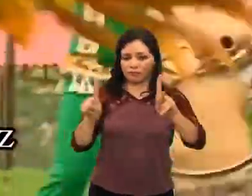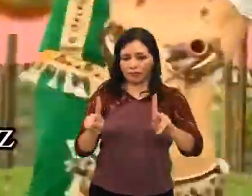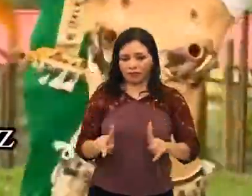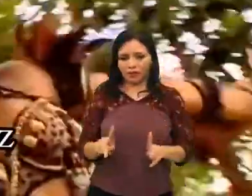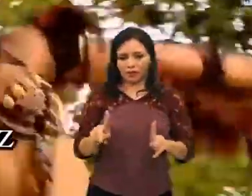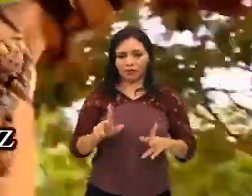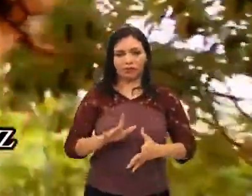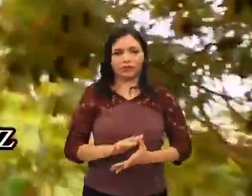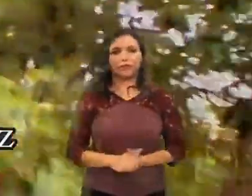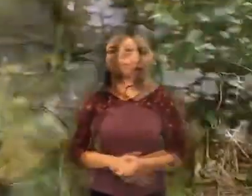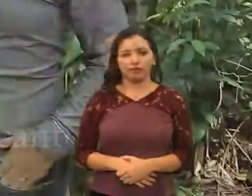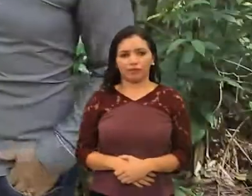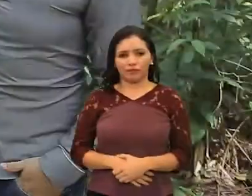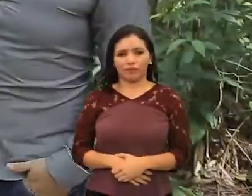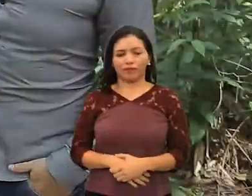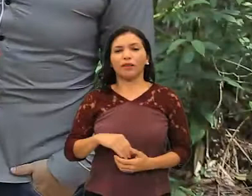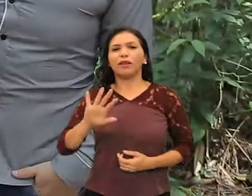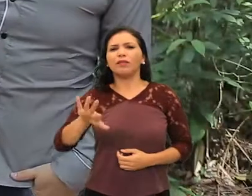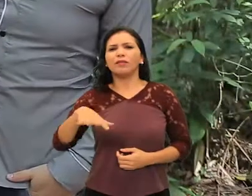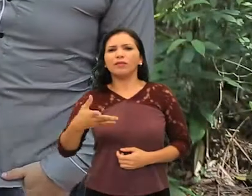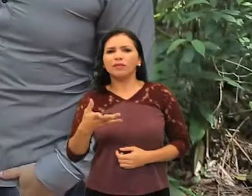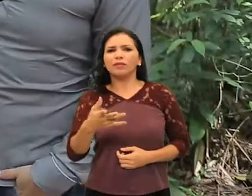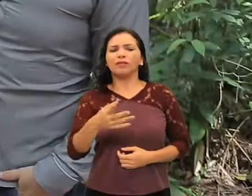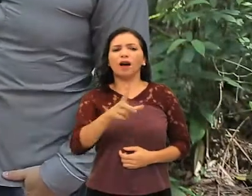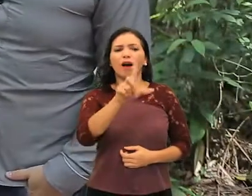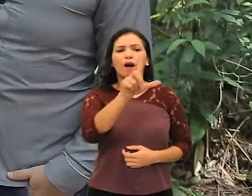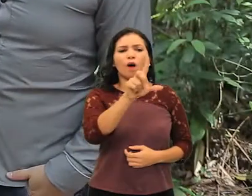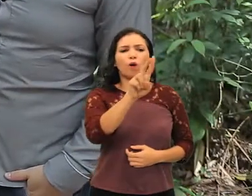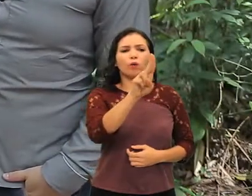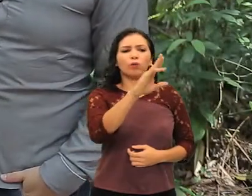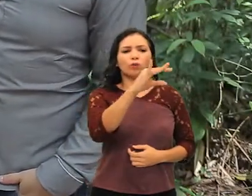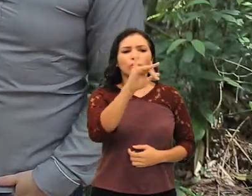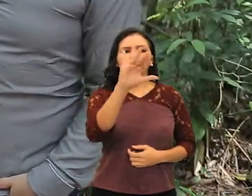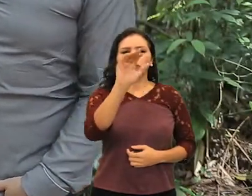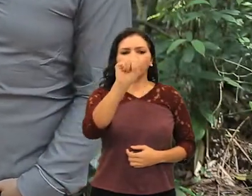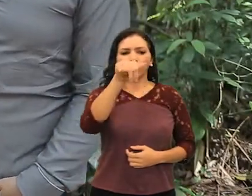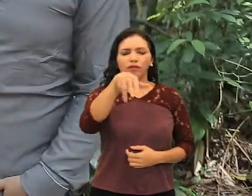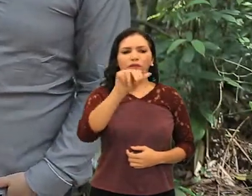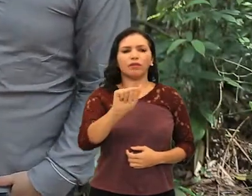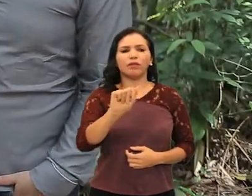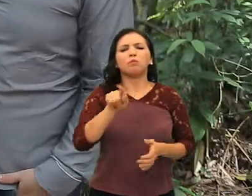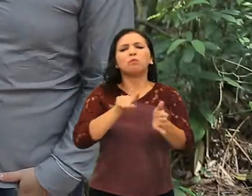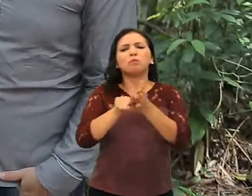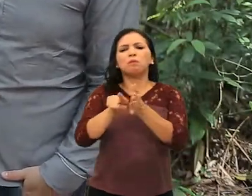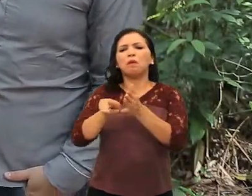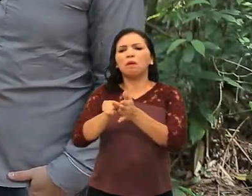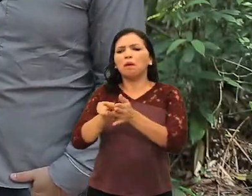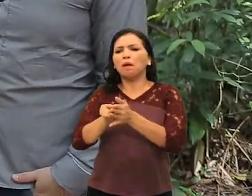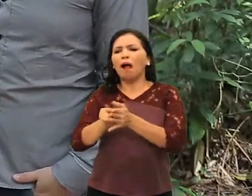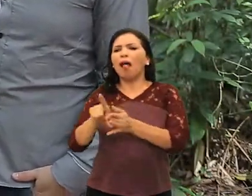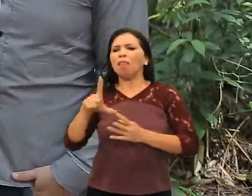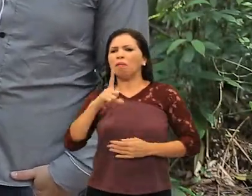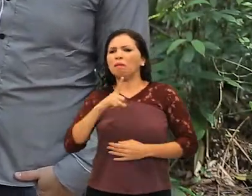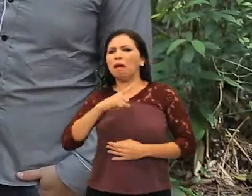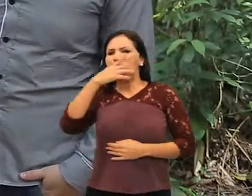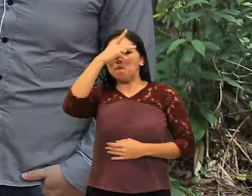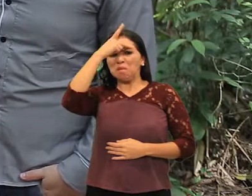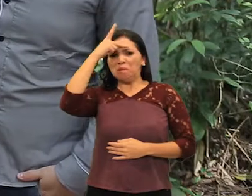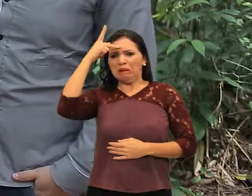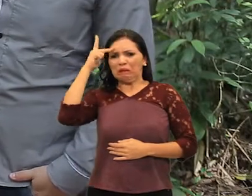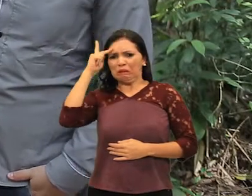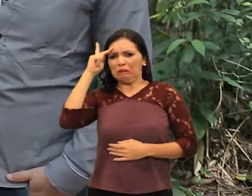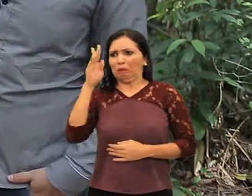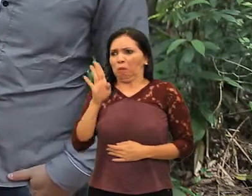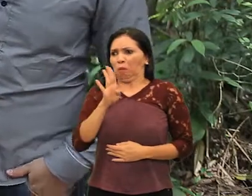pela paz. Então, Luciano, outra questão também que a gente pode abordar aqui é de que muitos ainda se omitem, né, quando o assunto